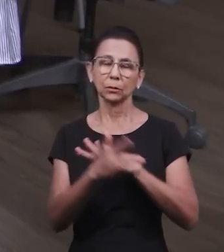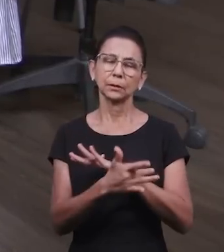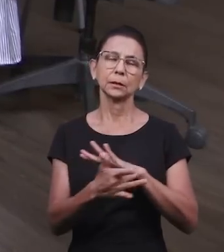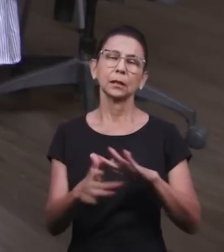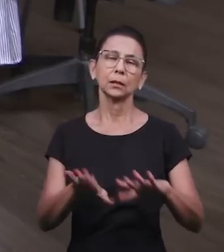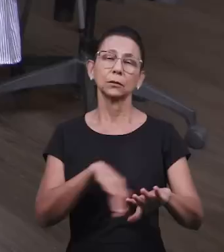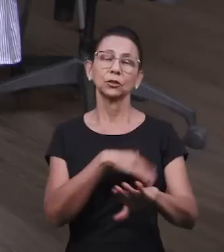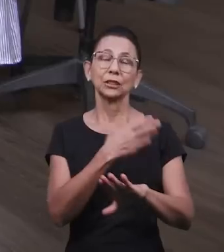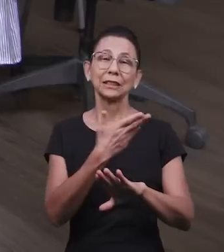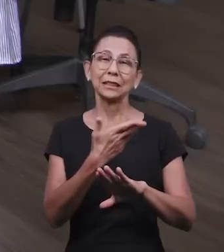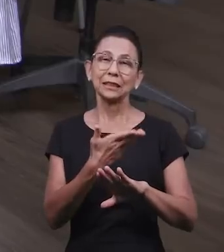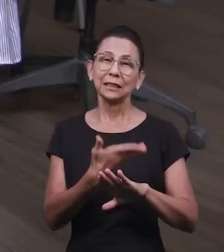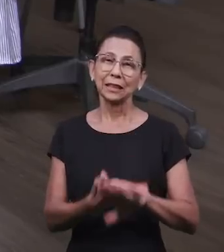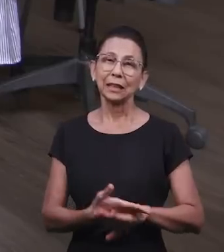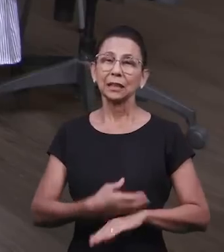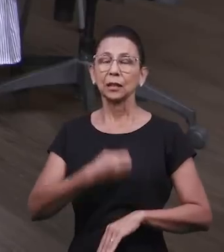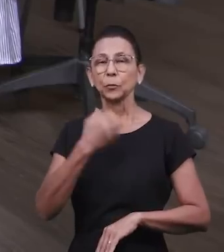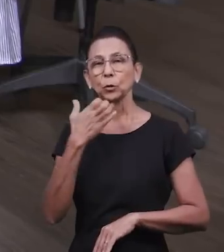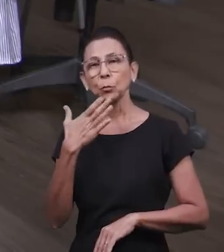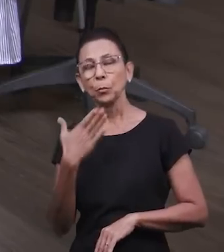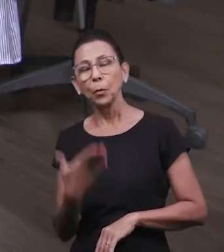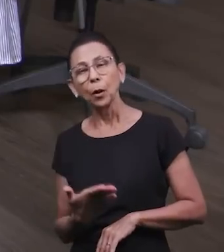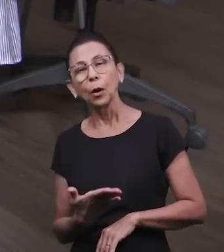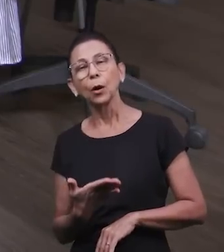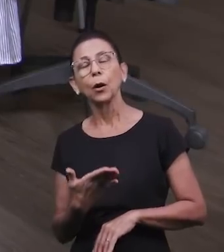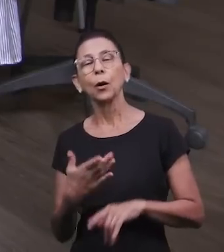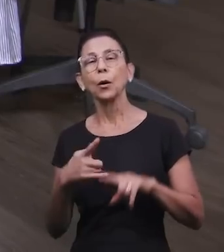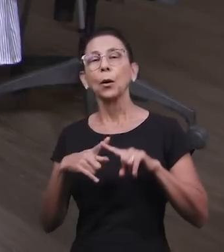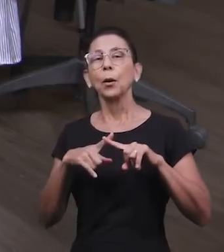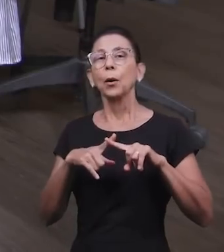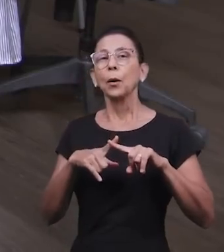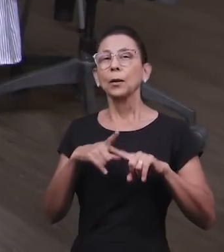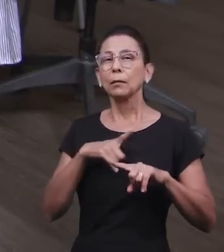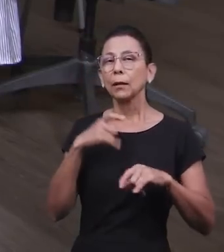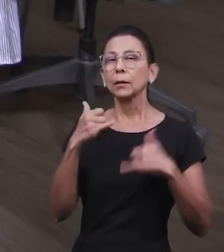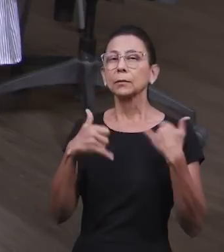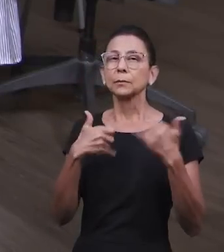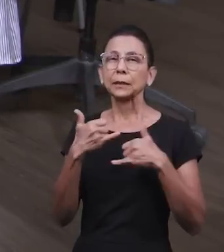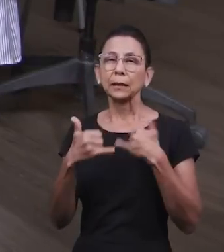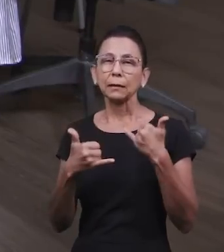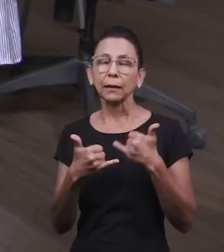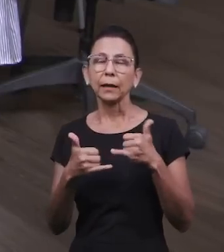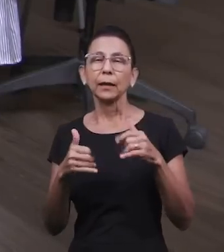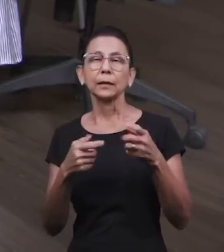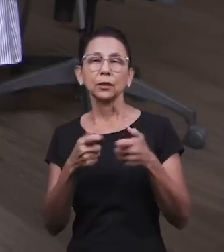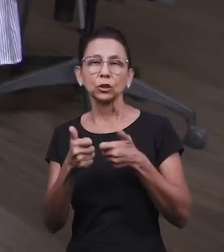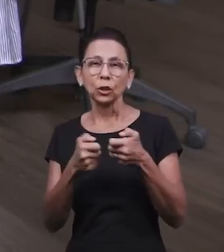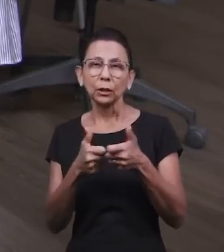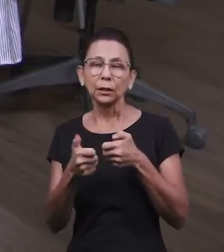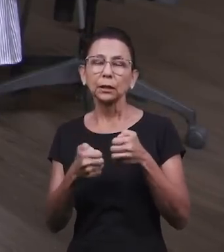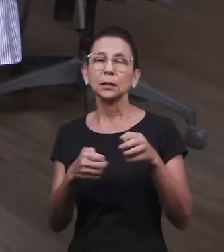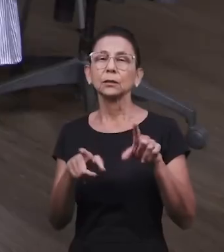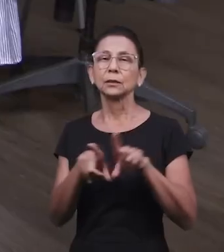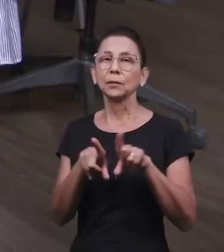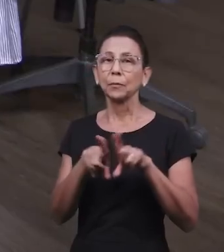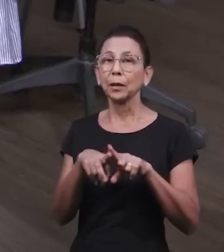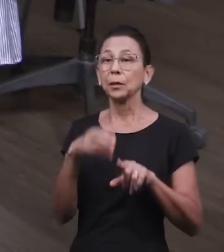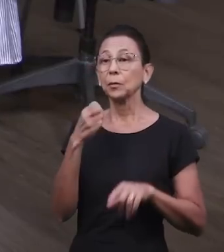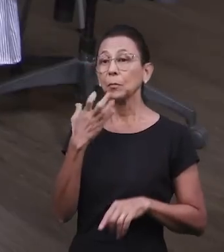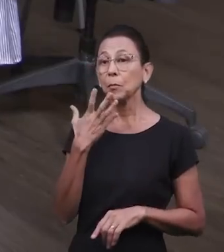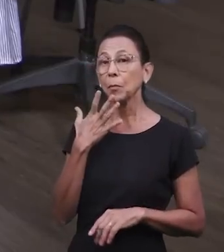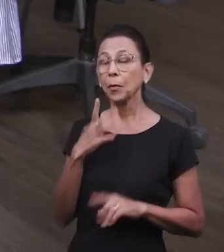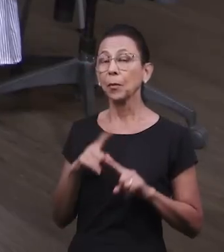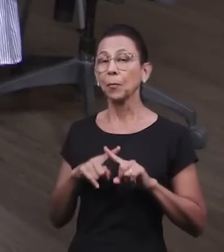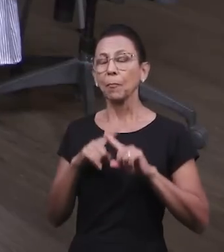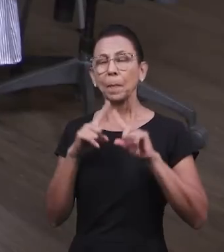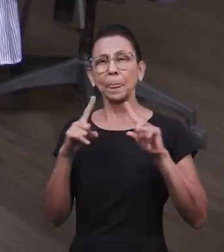muito gostosa, é entretenimento, mas há uma preocupação nossa, tanto do jovem, e acredito que nós também, comunicadores, e todos que